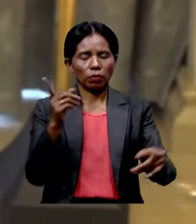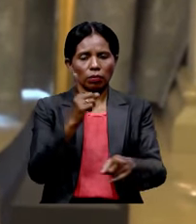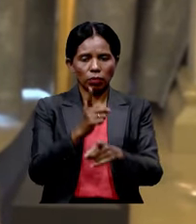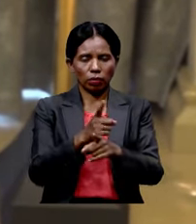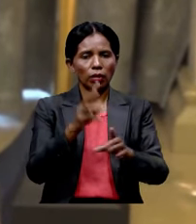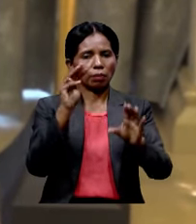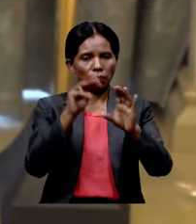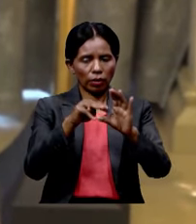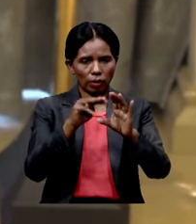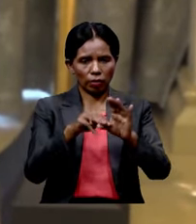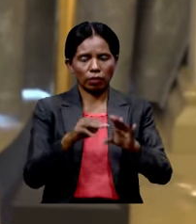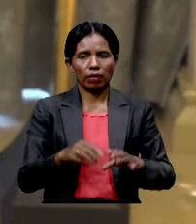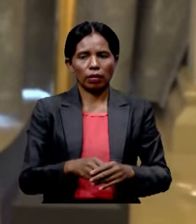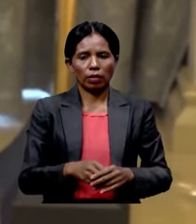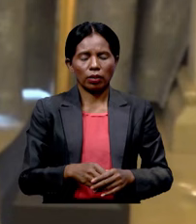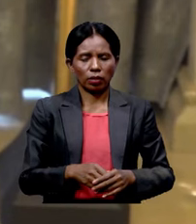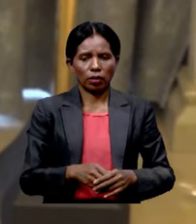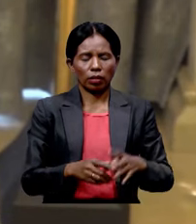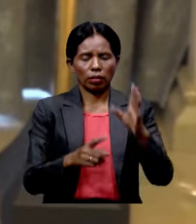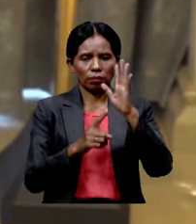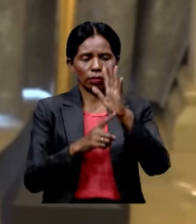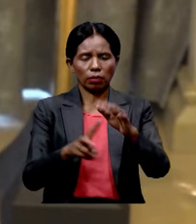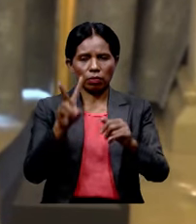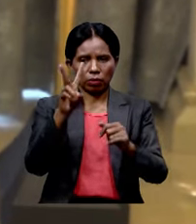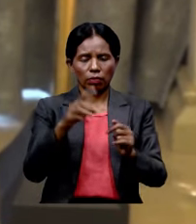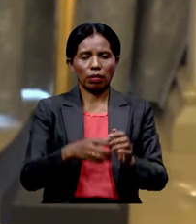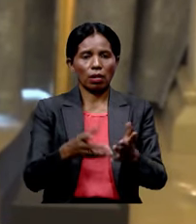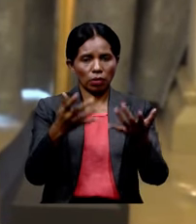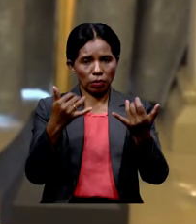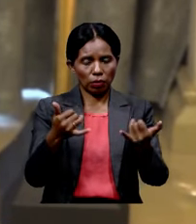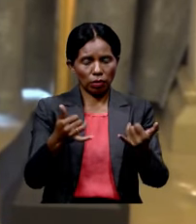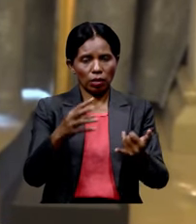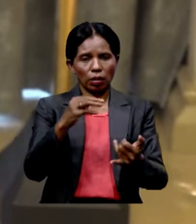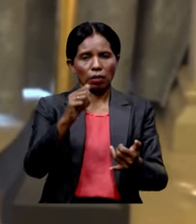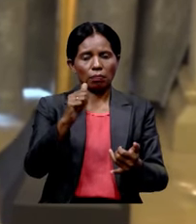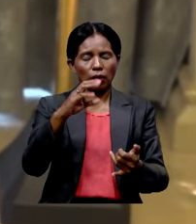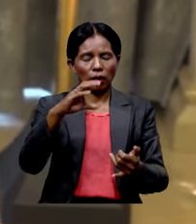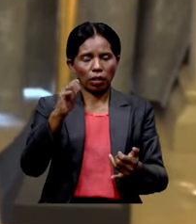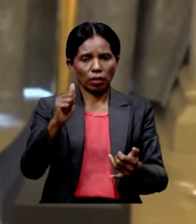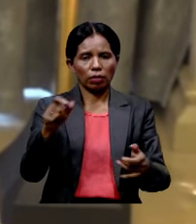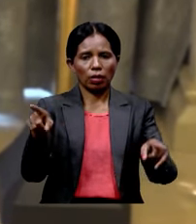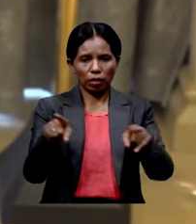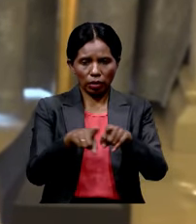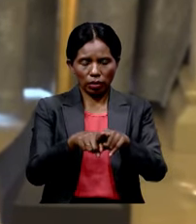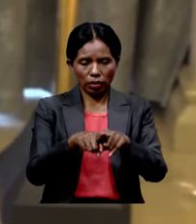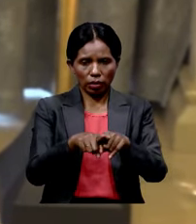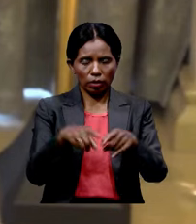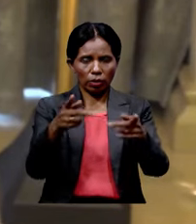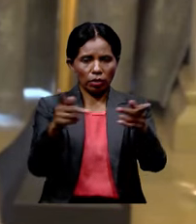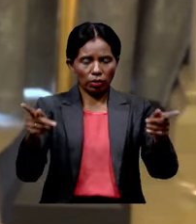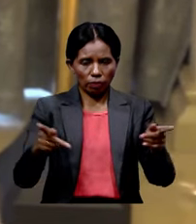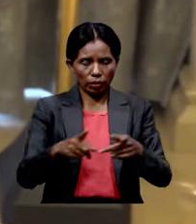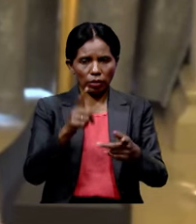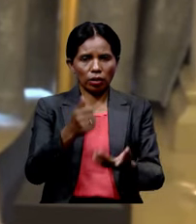marcado se baixa na parte rua. Agora, Macau, ele sai nessa ponte, aí dá bem